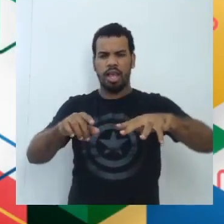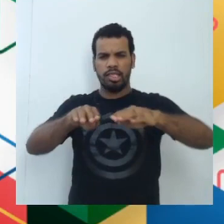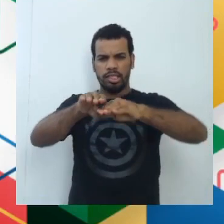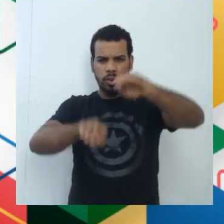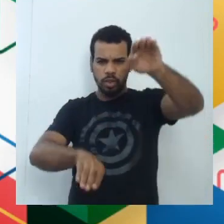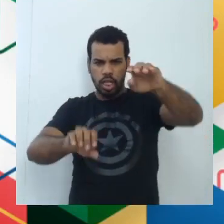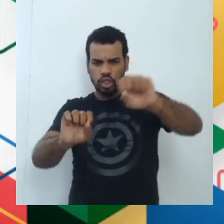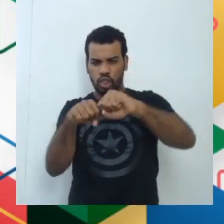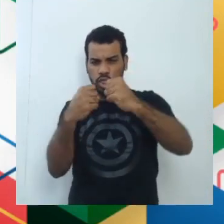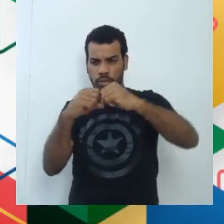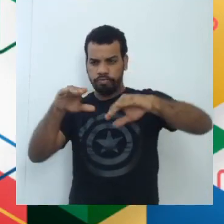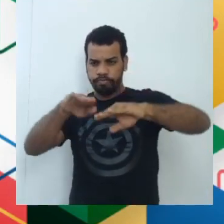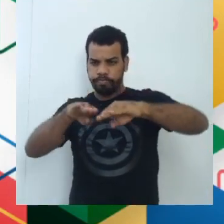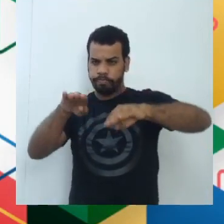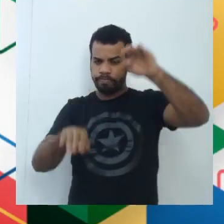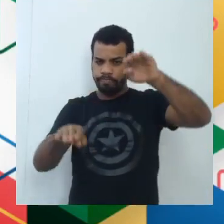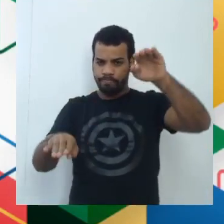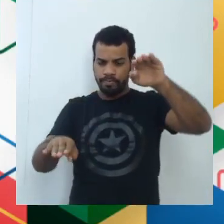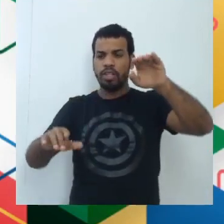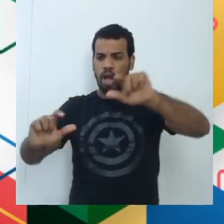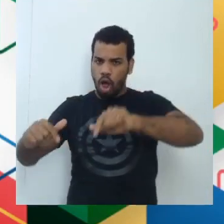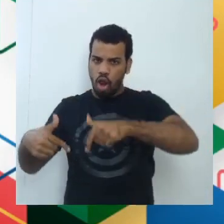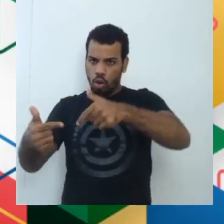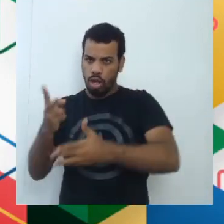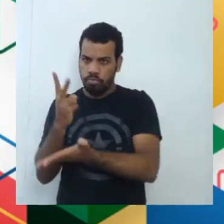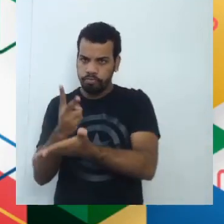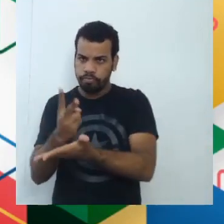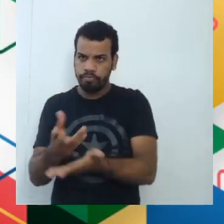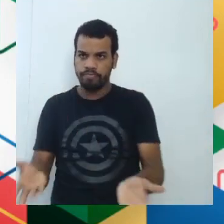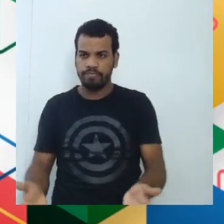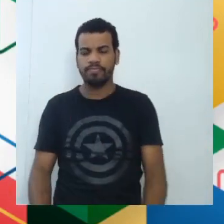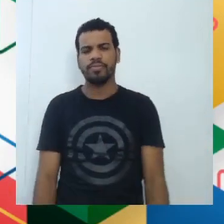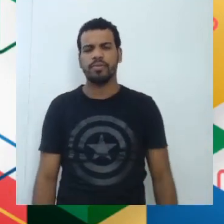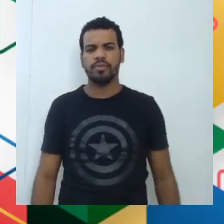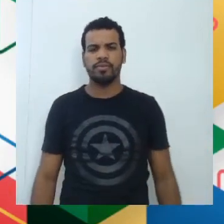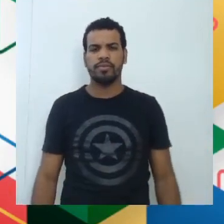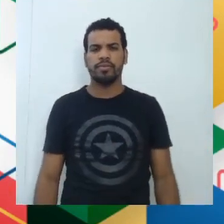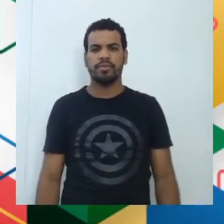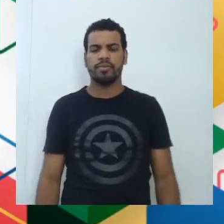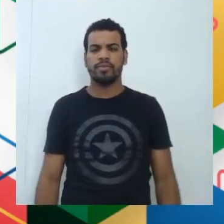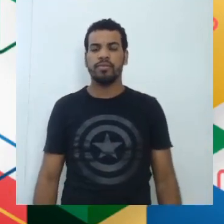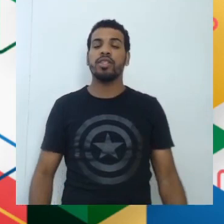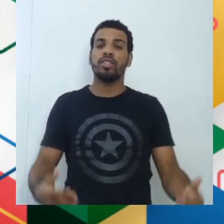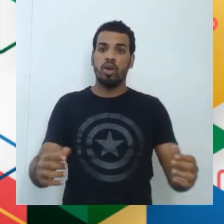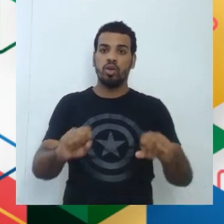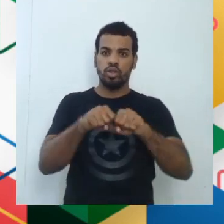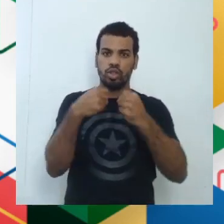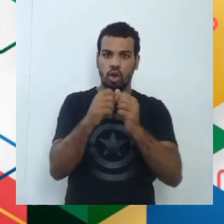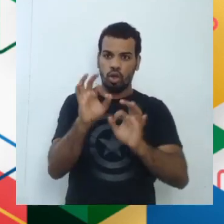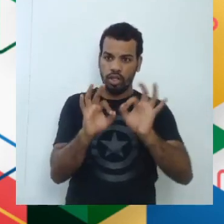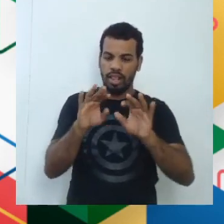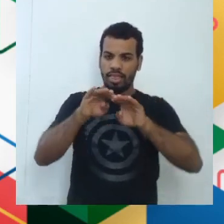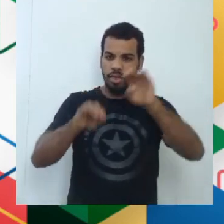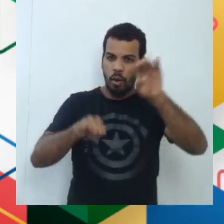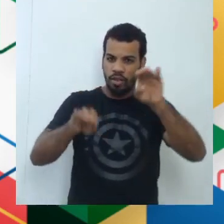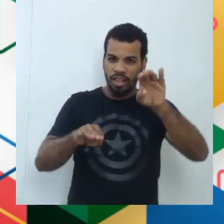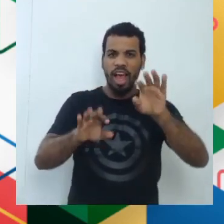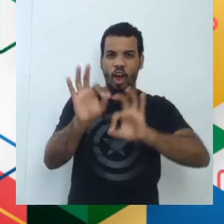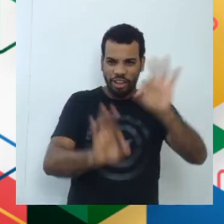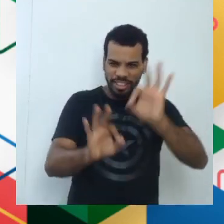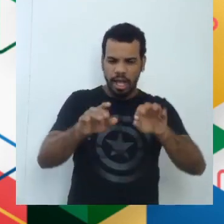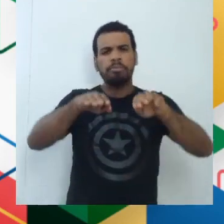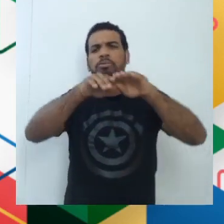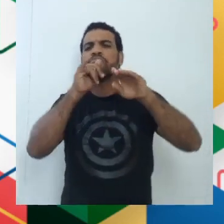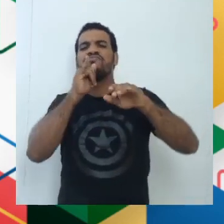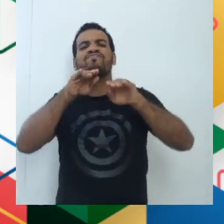sociais, razão por que as classes sociais lutam para mantê-las. Então, nenhuma sociedade é organizada com base nas desigualdades sociais, né? As sociedades